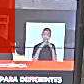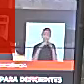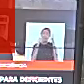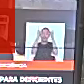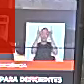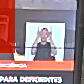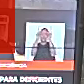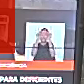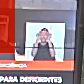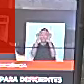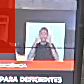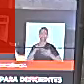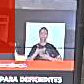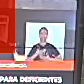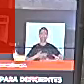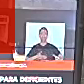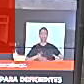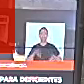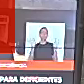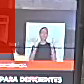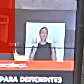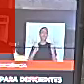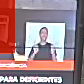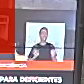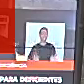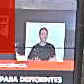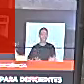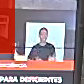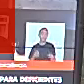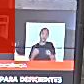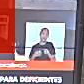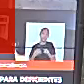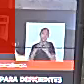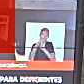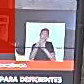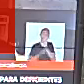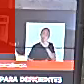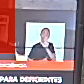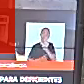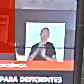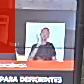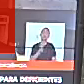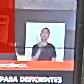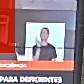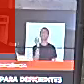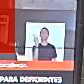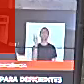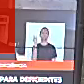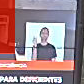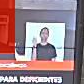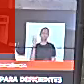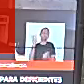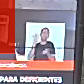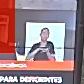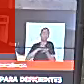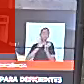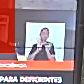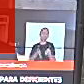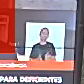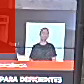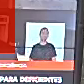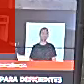mais felizes por um direito de que já é adquirido.